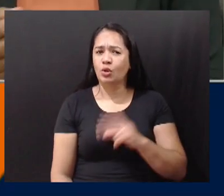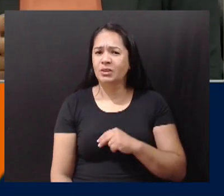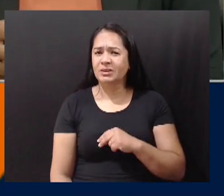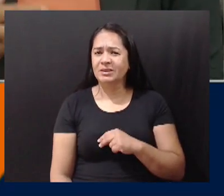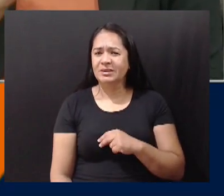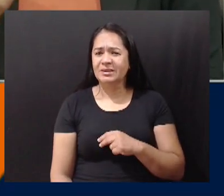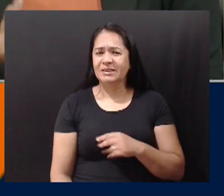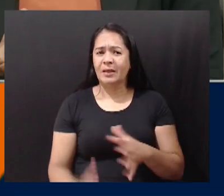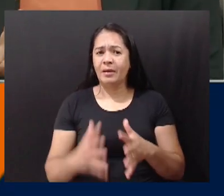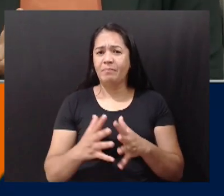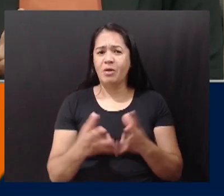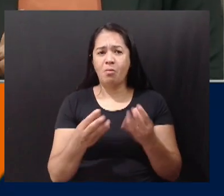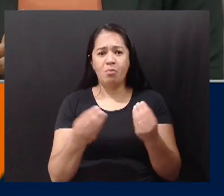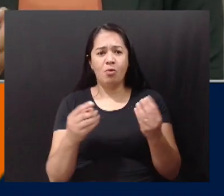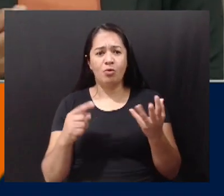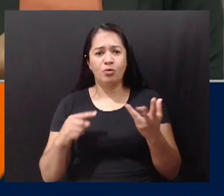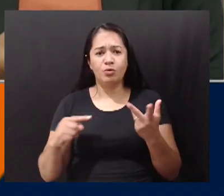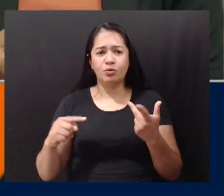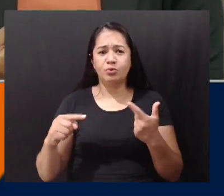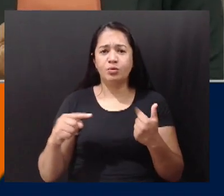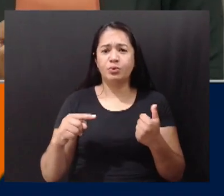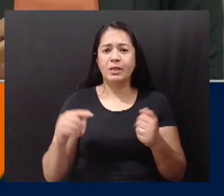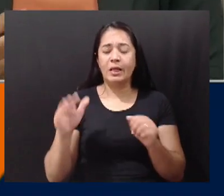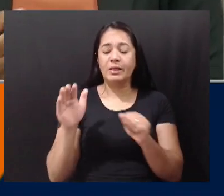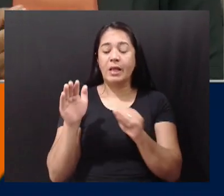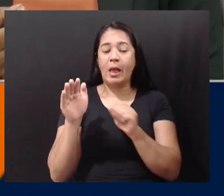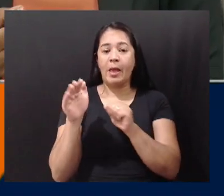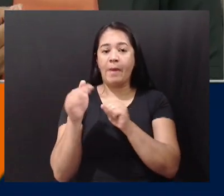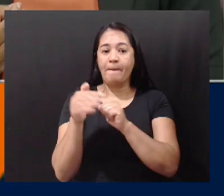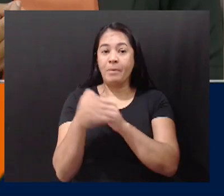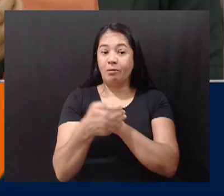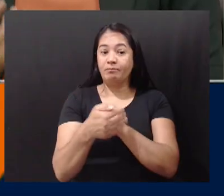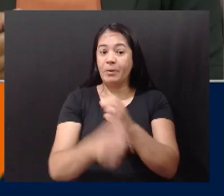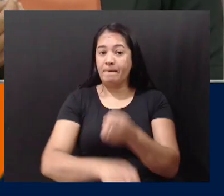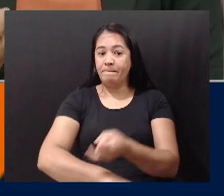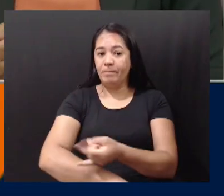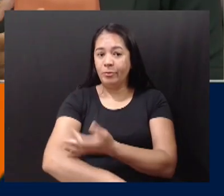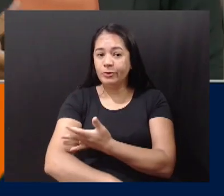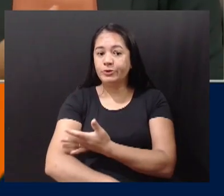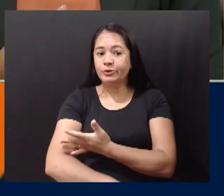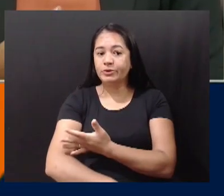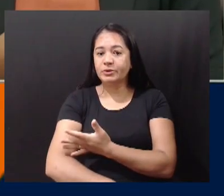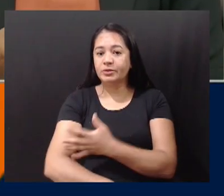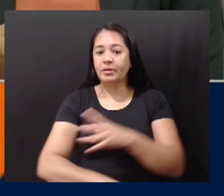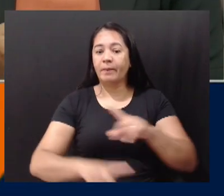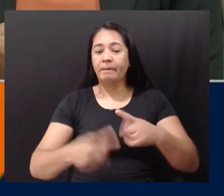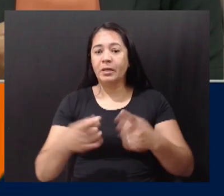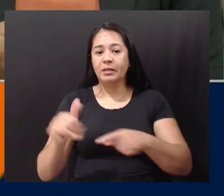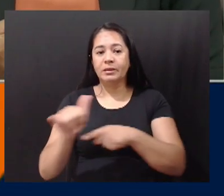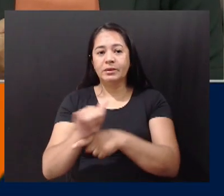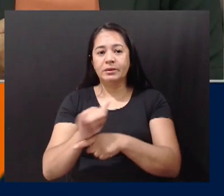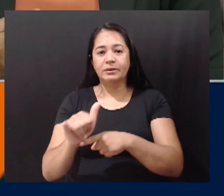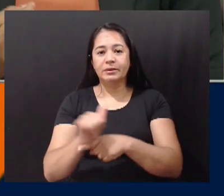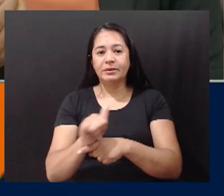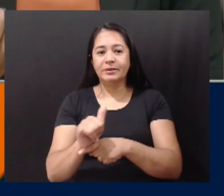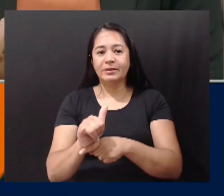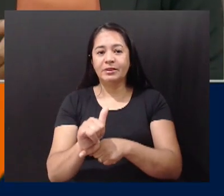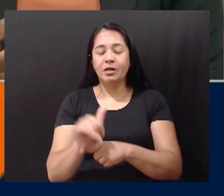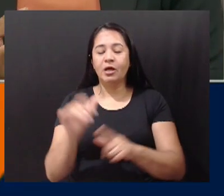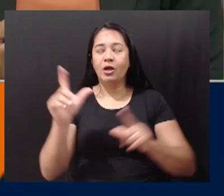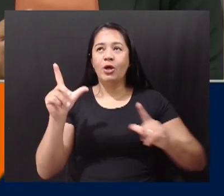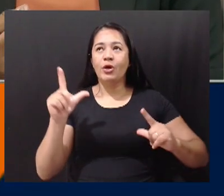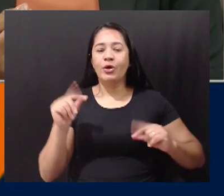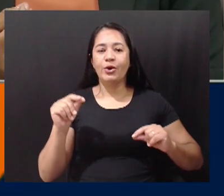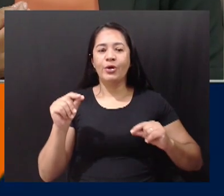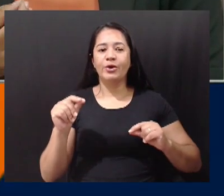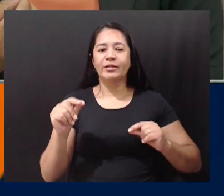camuflagem, né, uma camuflagem emocional. E esse mecanismo de recompensa, ele é mais forte